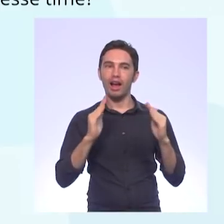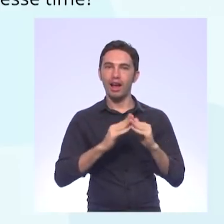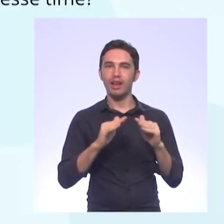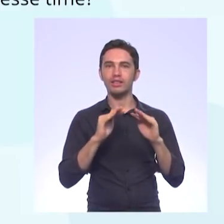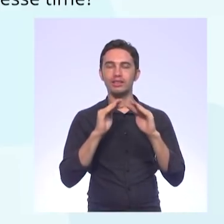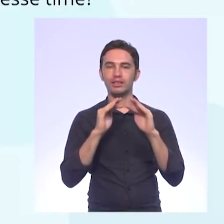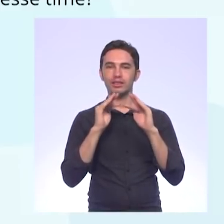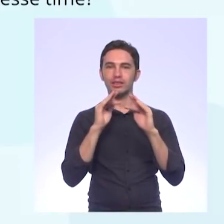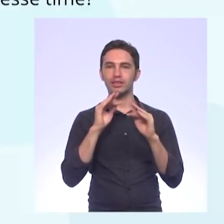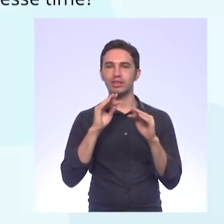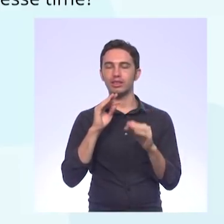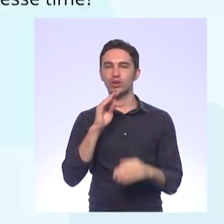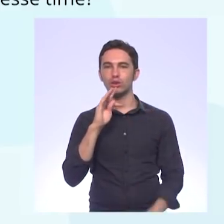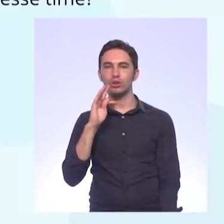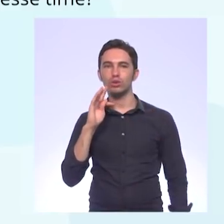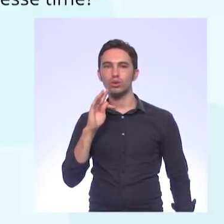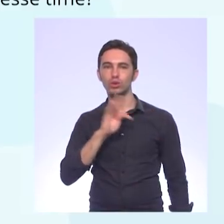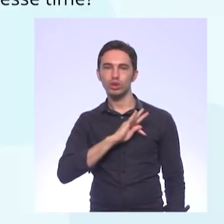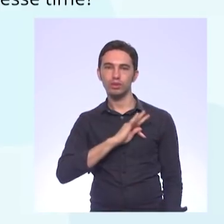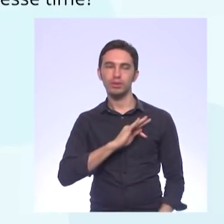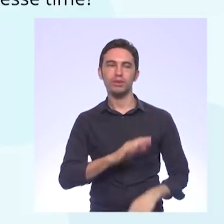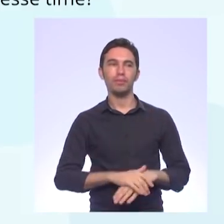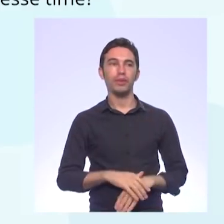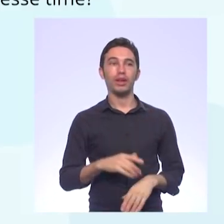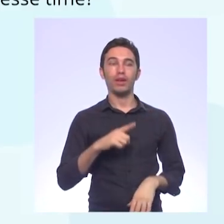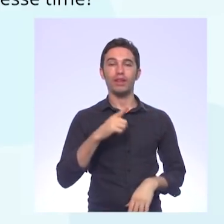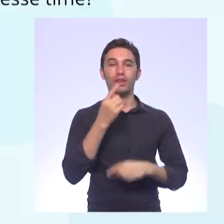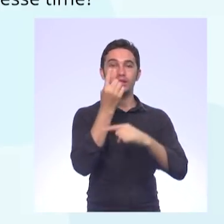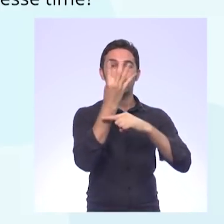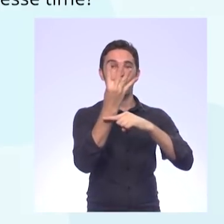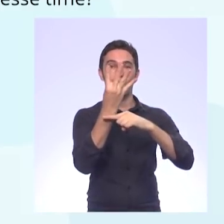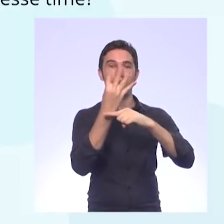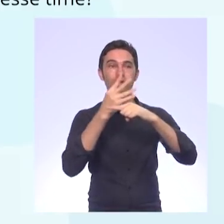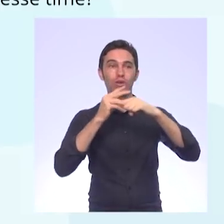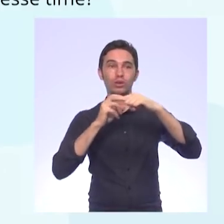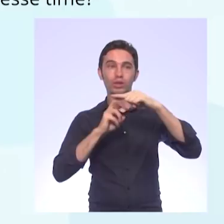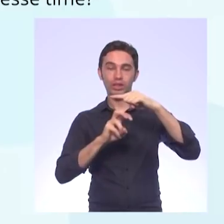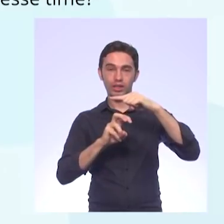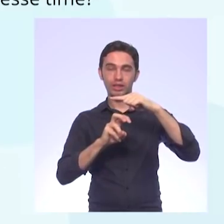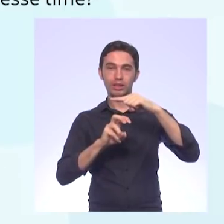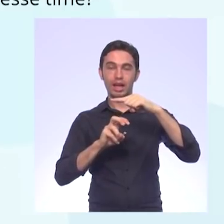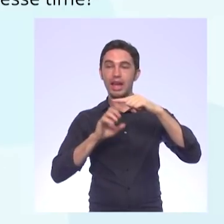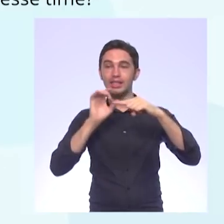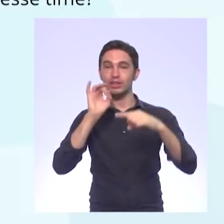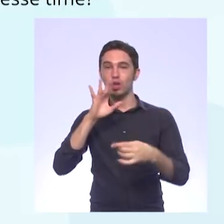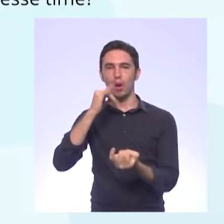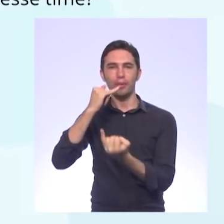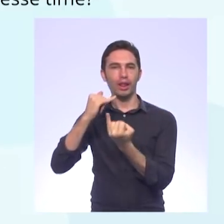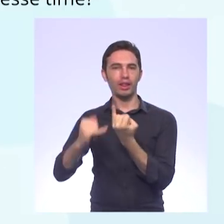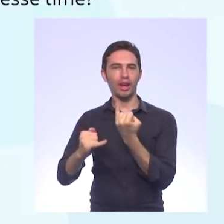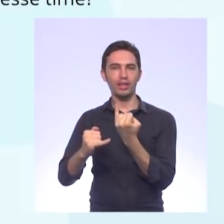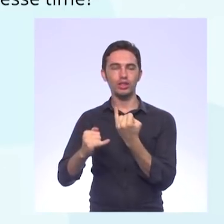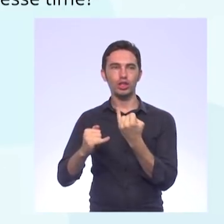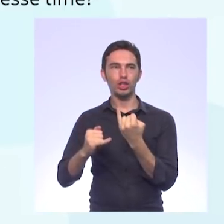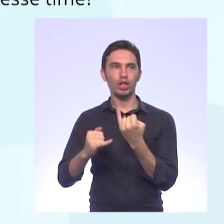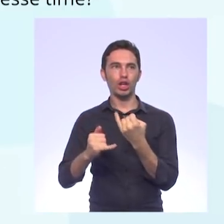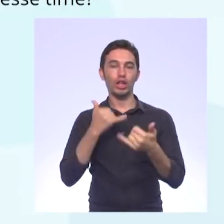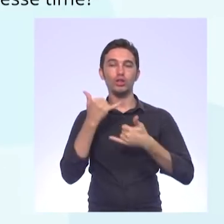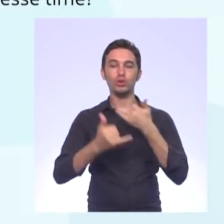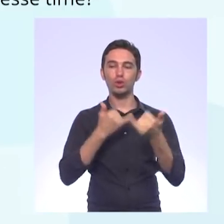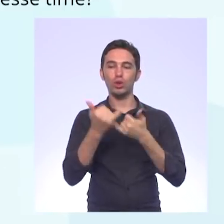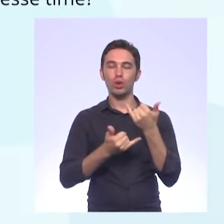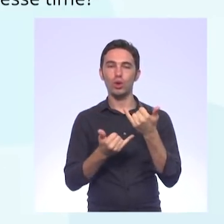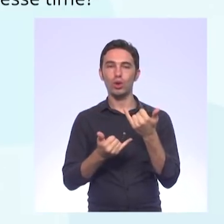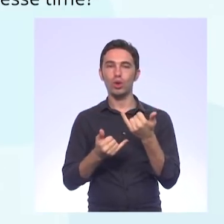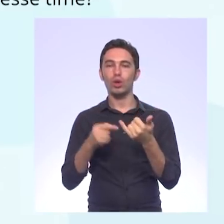total de quatro quintos de jogos só que só metade ele jogou em casa então ele quer saber